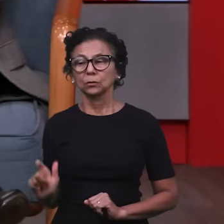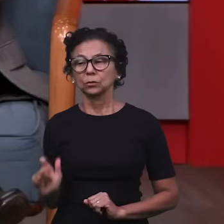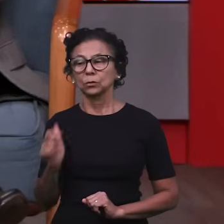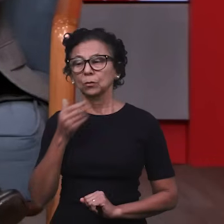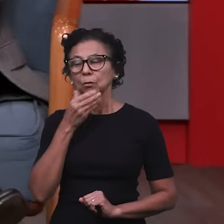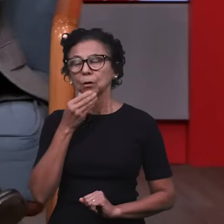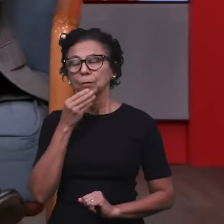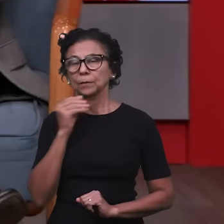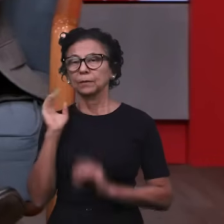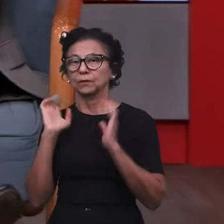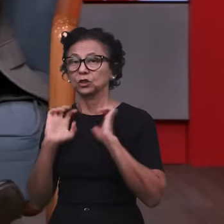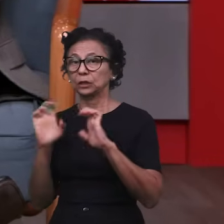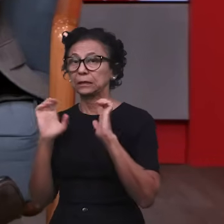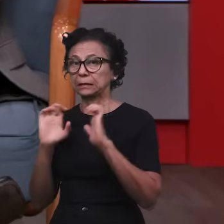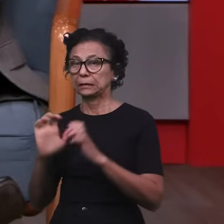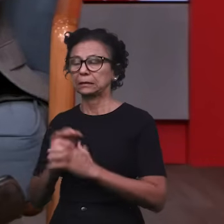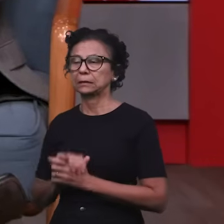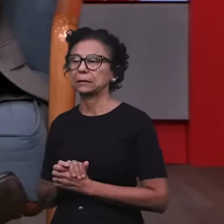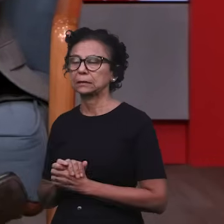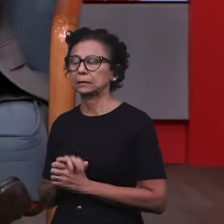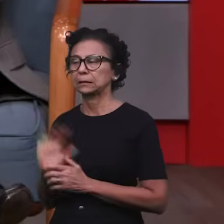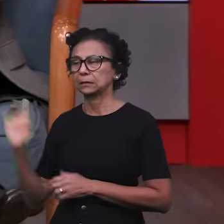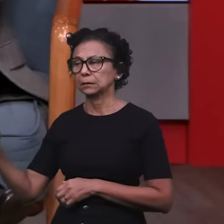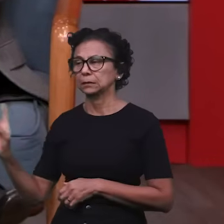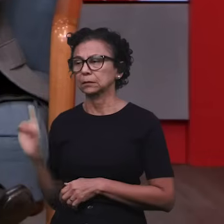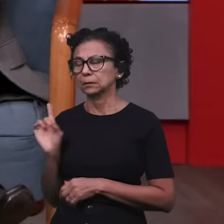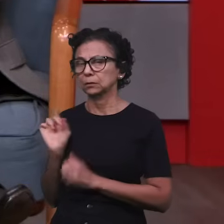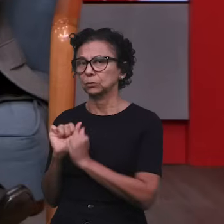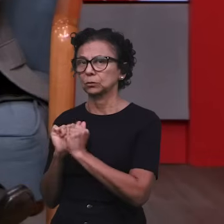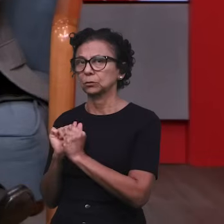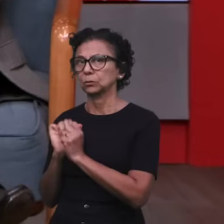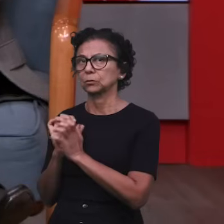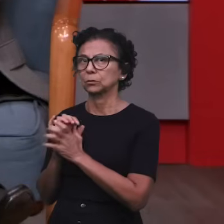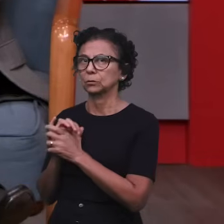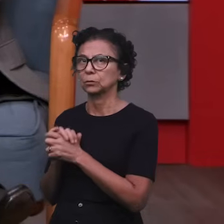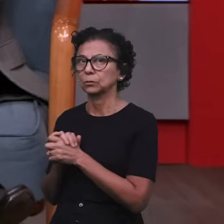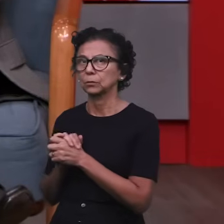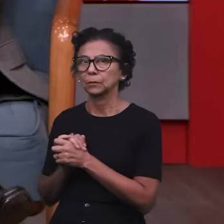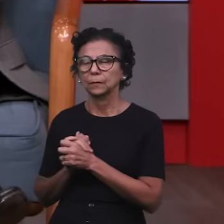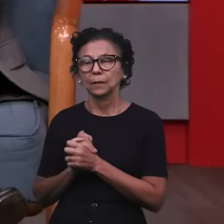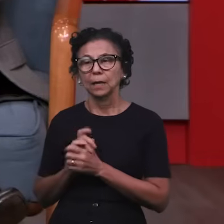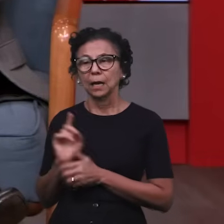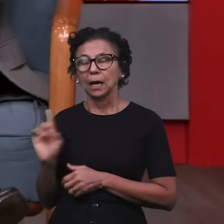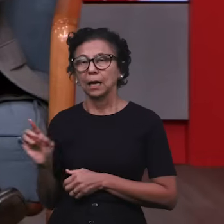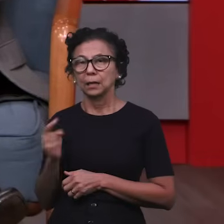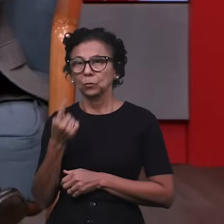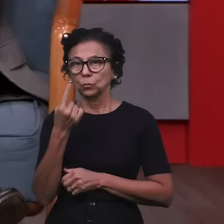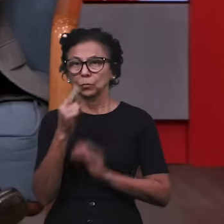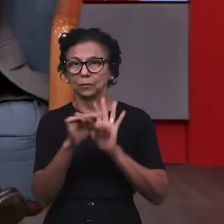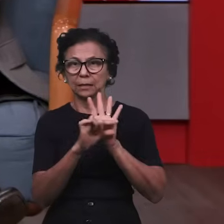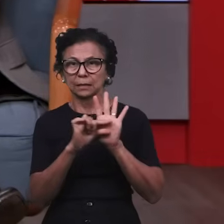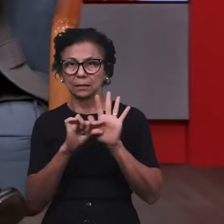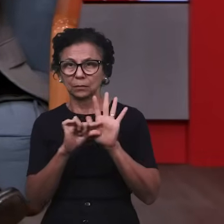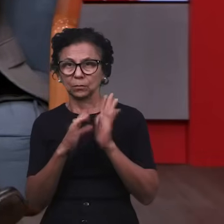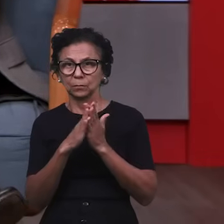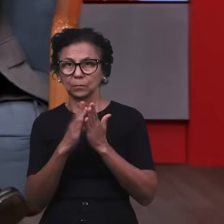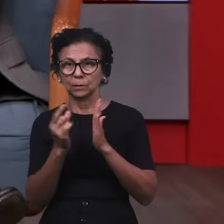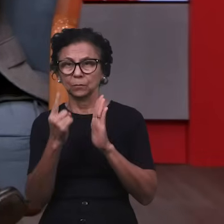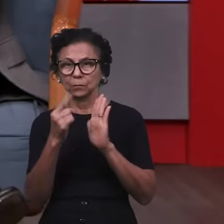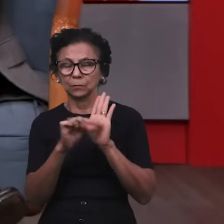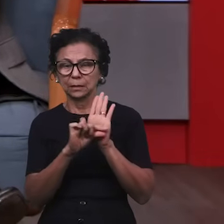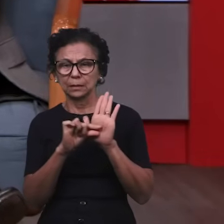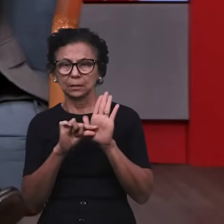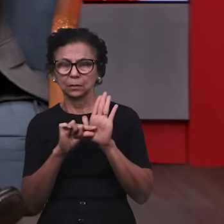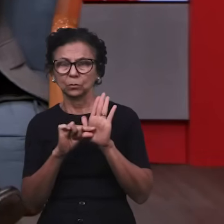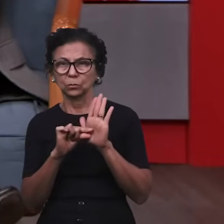umas 2 horas com ele. Ele olhou para aquele homem e citou um versículo da palavra. Quando